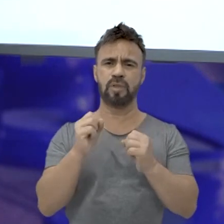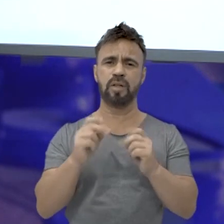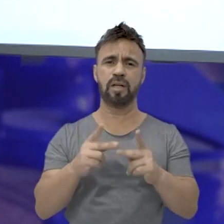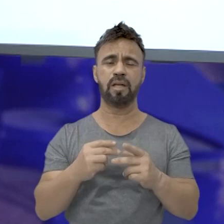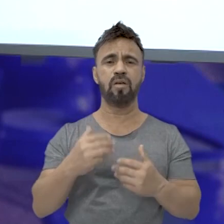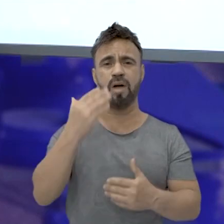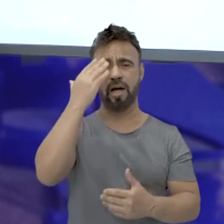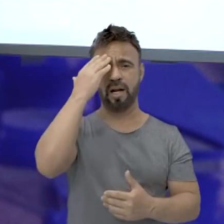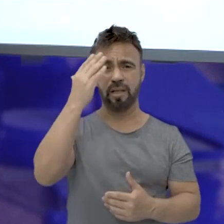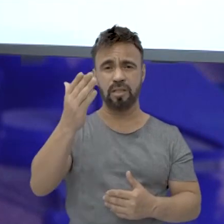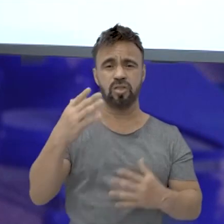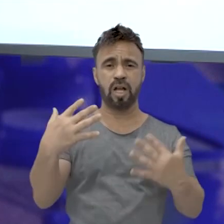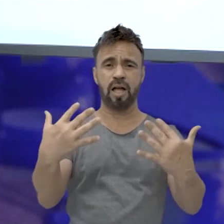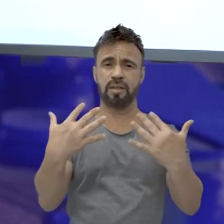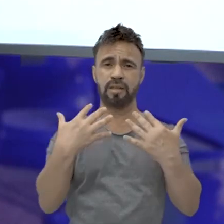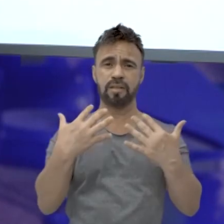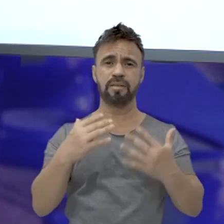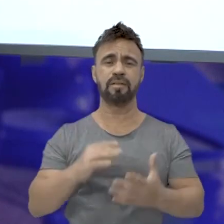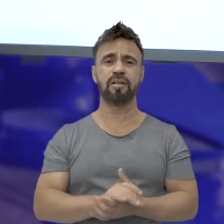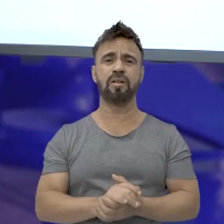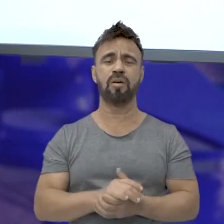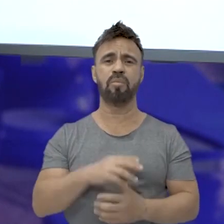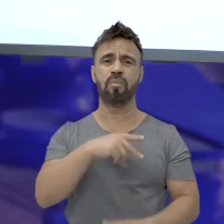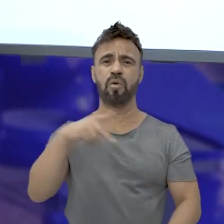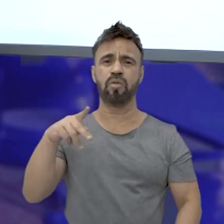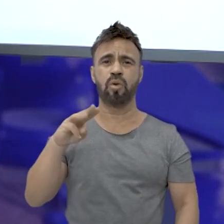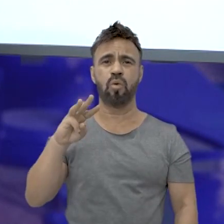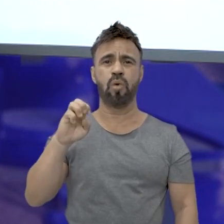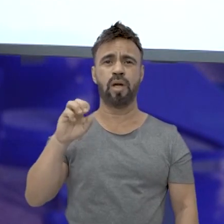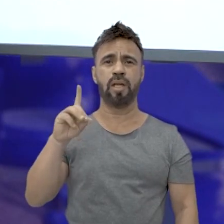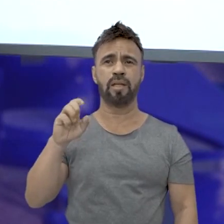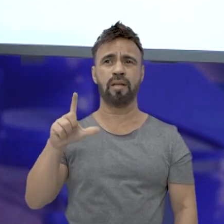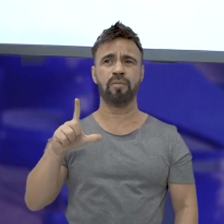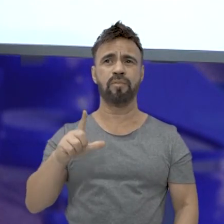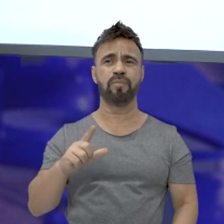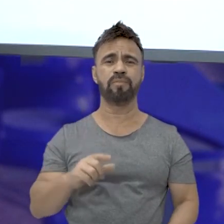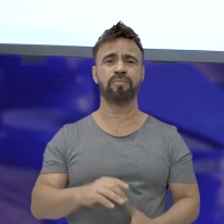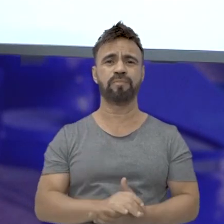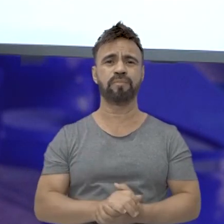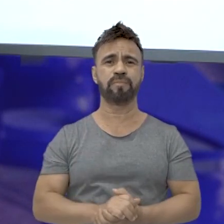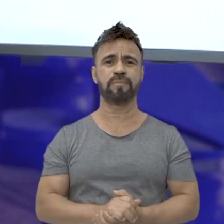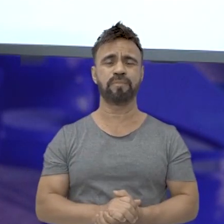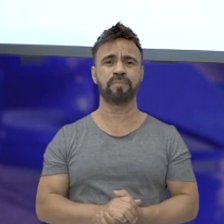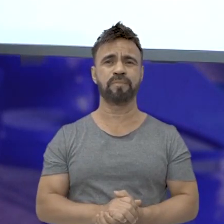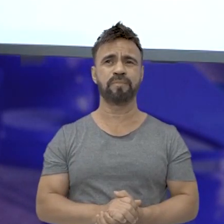agradeço a atenção de vocês. Eu sou o professor Wendel e a gente se vê na próxima aula.